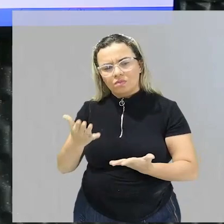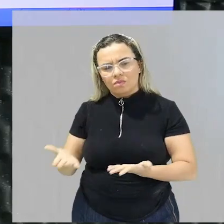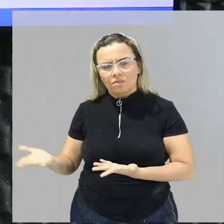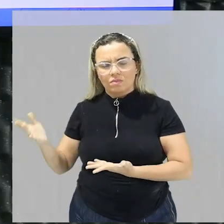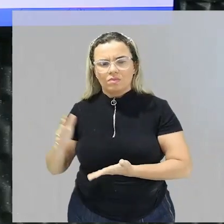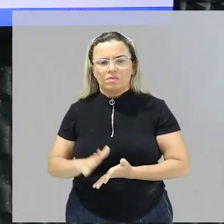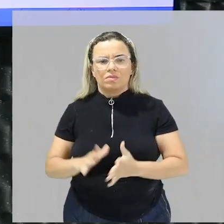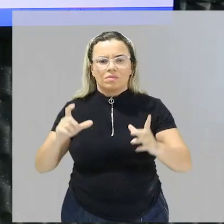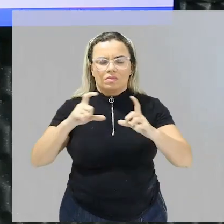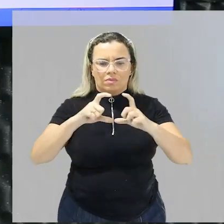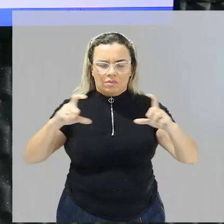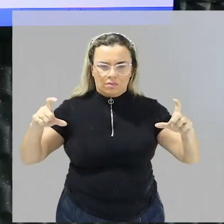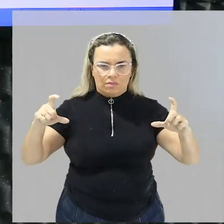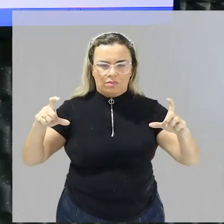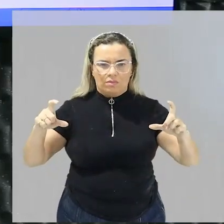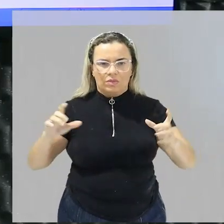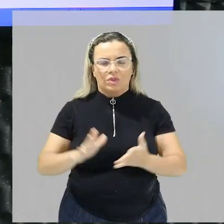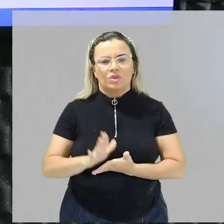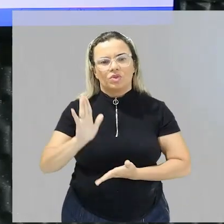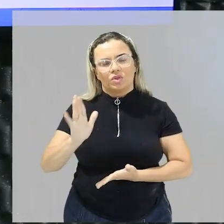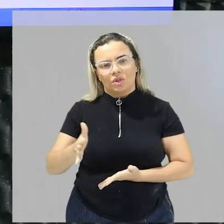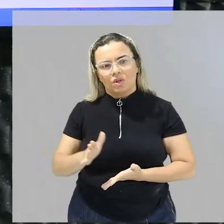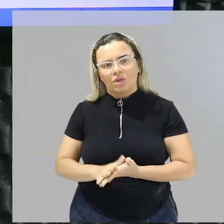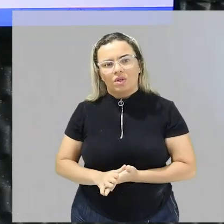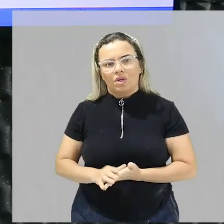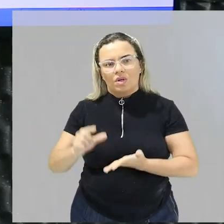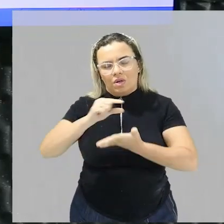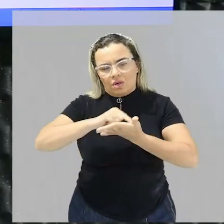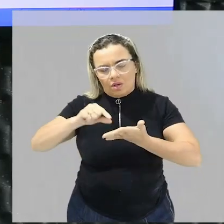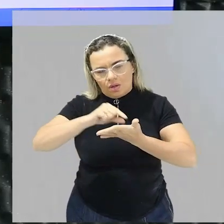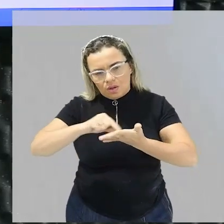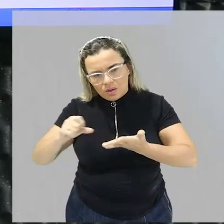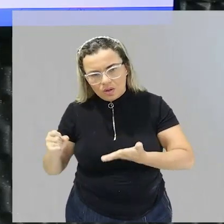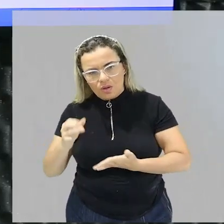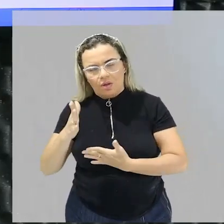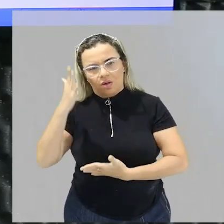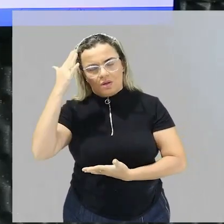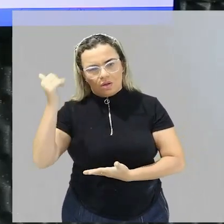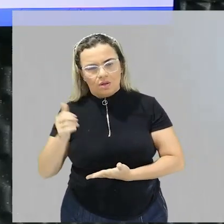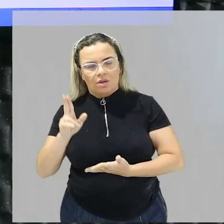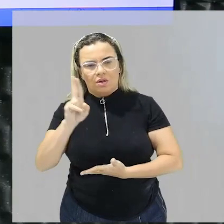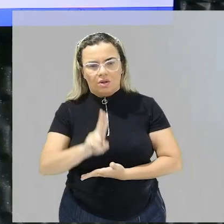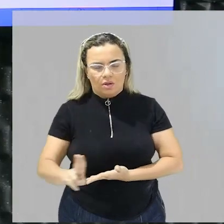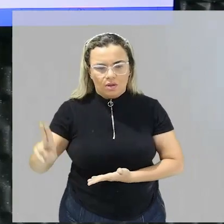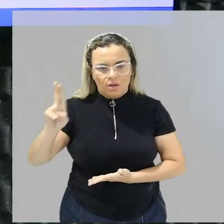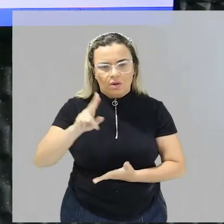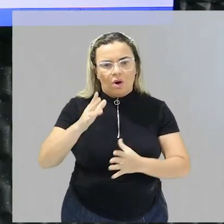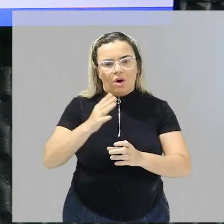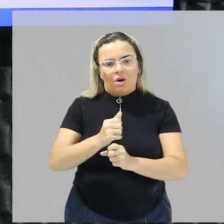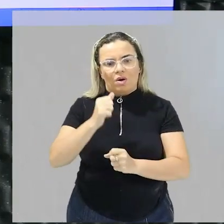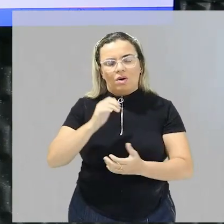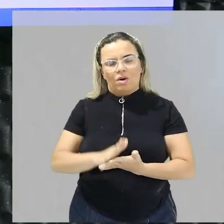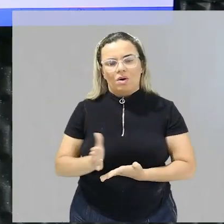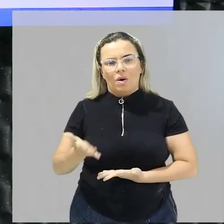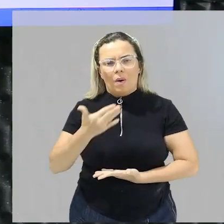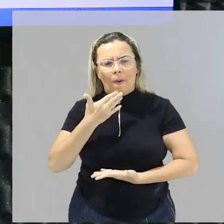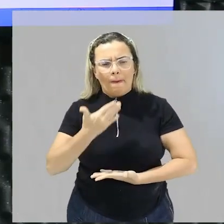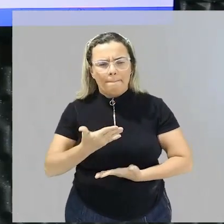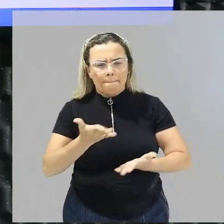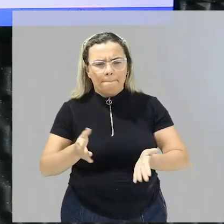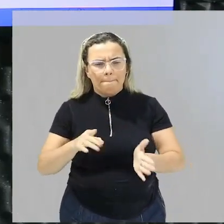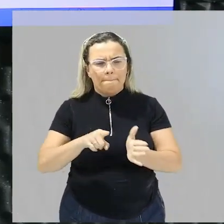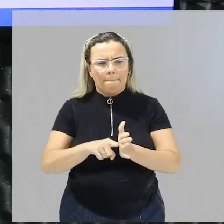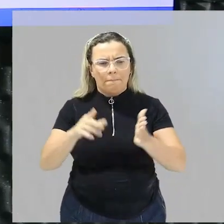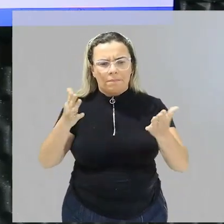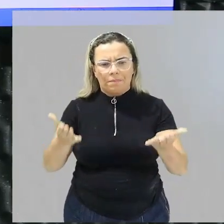daquela formulazinha lá que eu te disse, dá destaque, você sabe, a gente vai trabalhar com ela, tá? E olha o que está sendo solicitado,